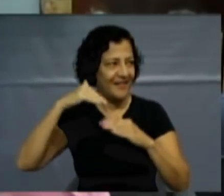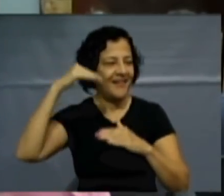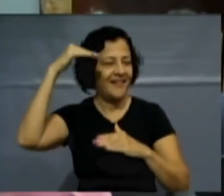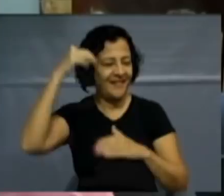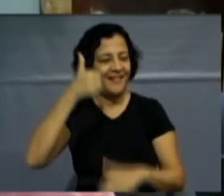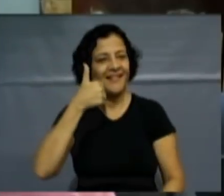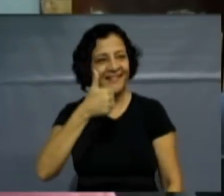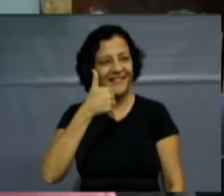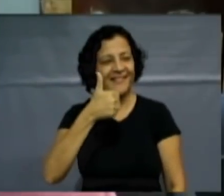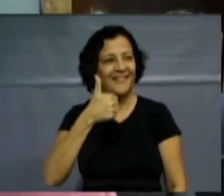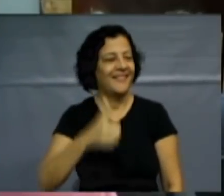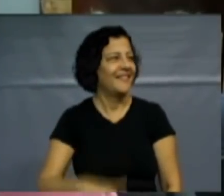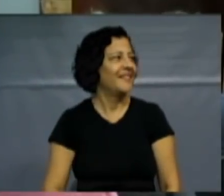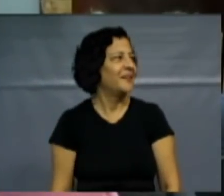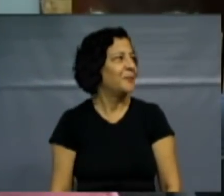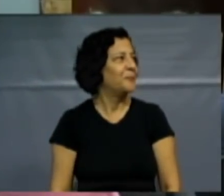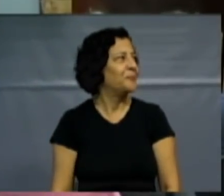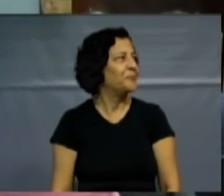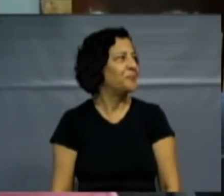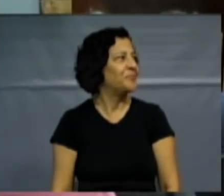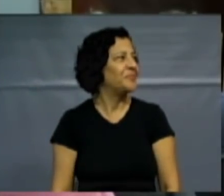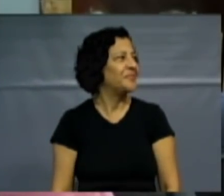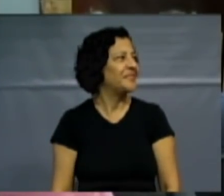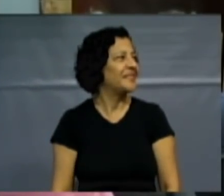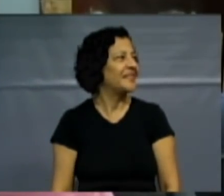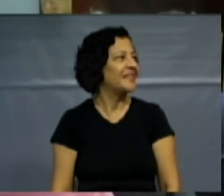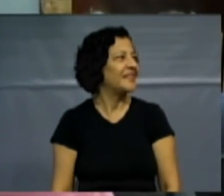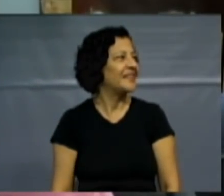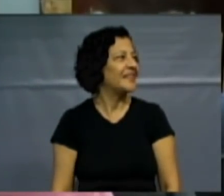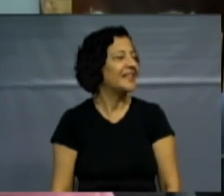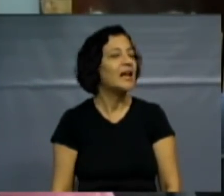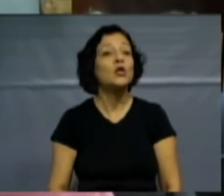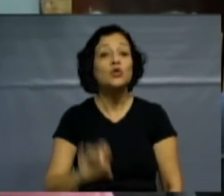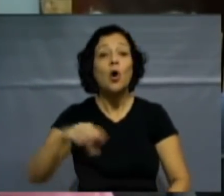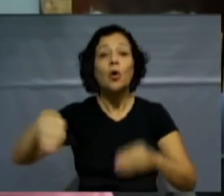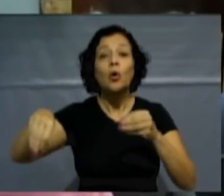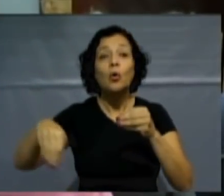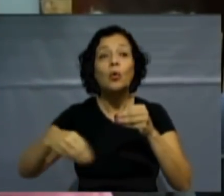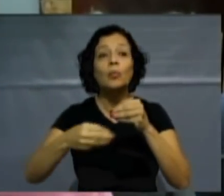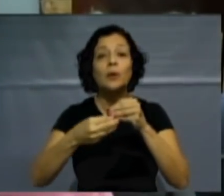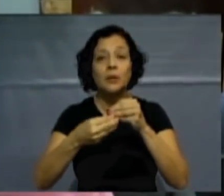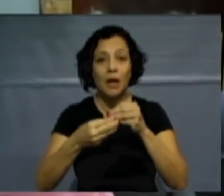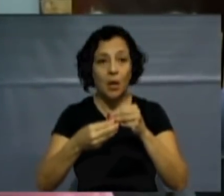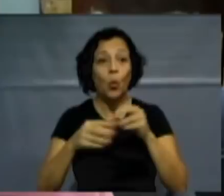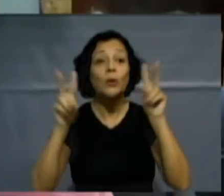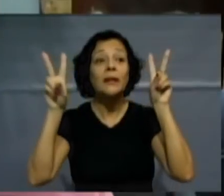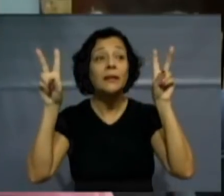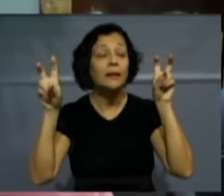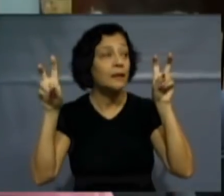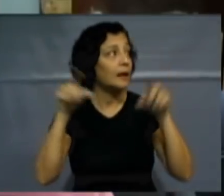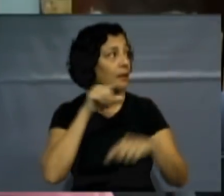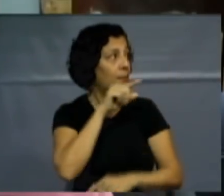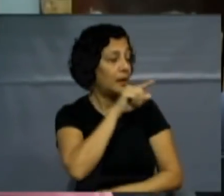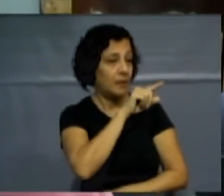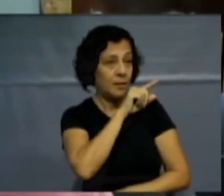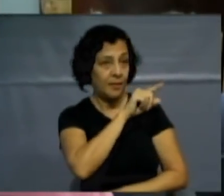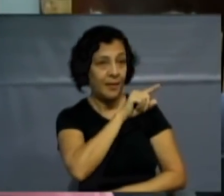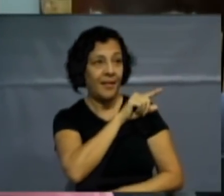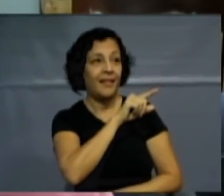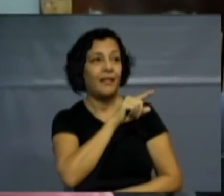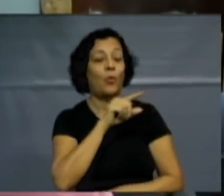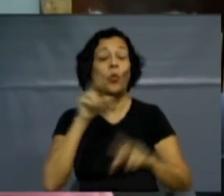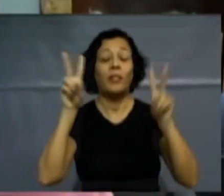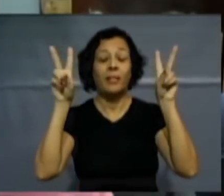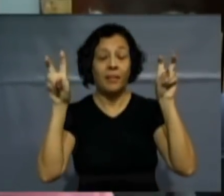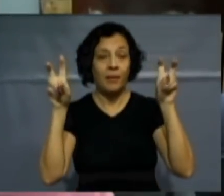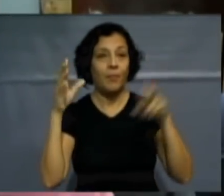Ui, agora foi demais. Não, agora é só complementar o tema do Ciro. Eu apresentei o Ciro, mas o tema ficou